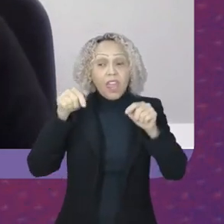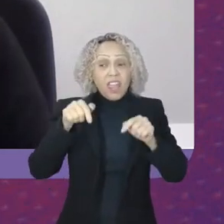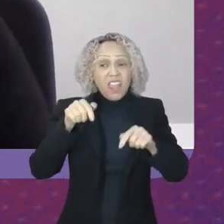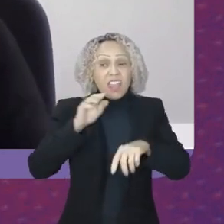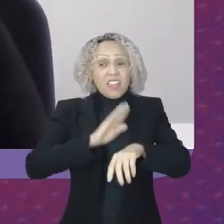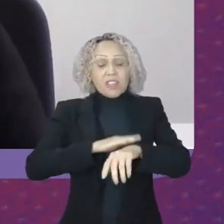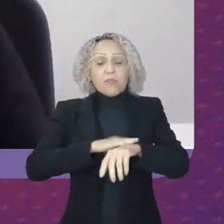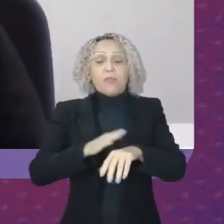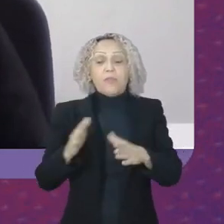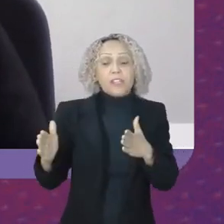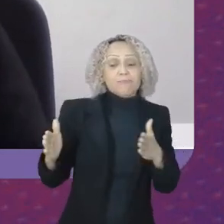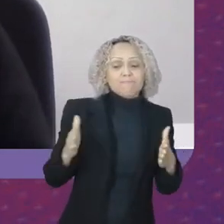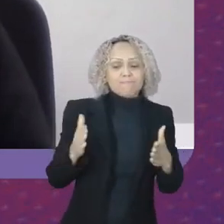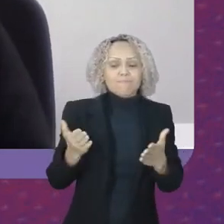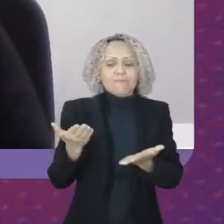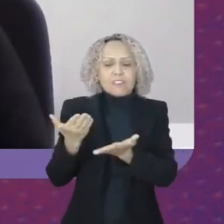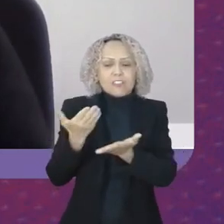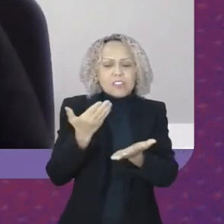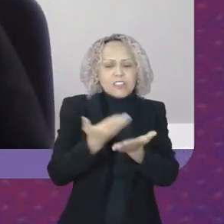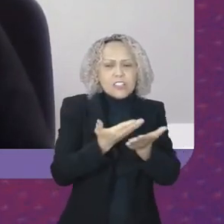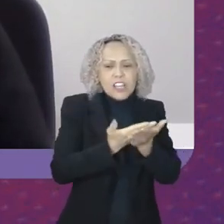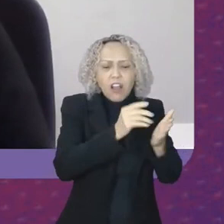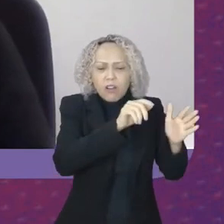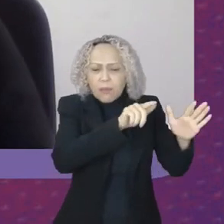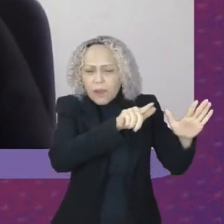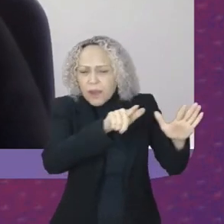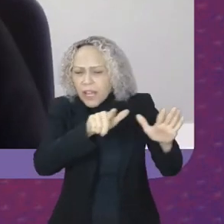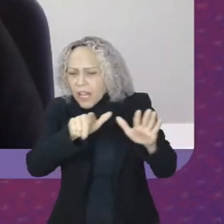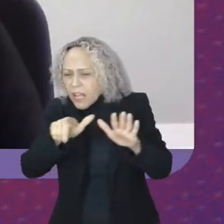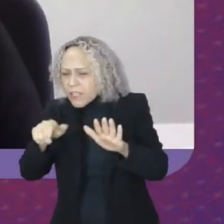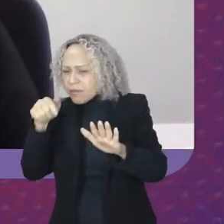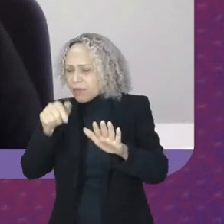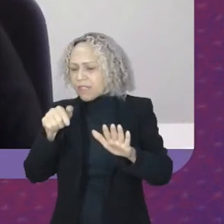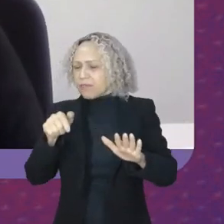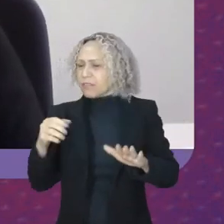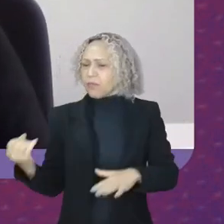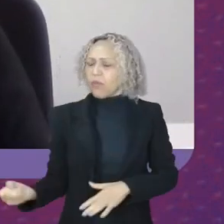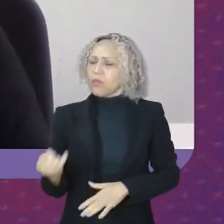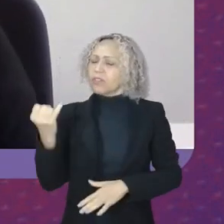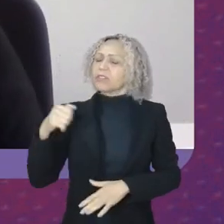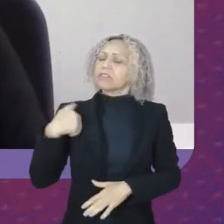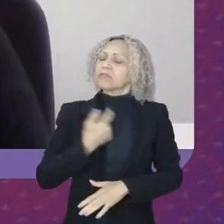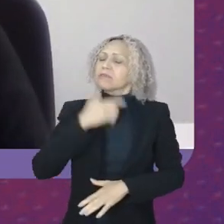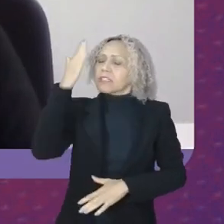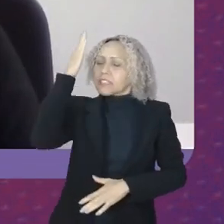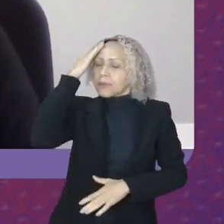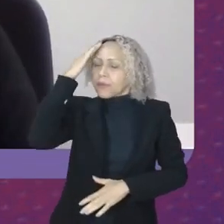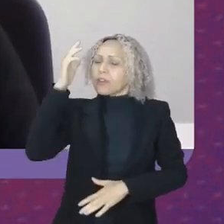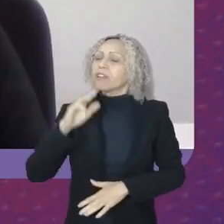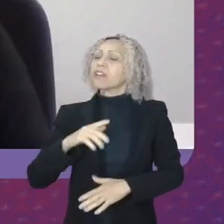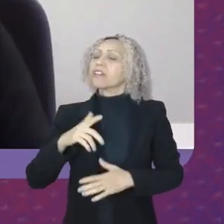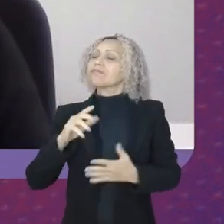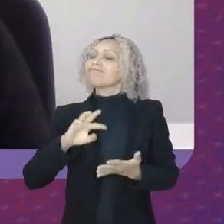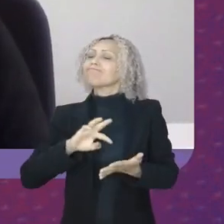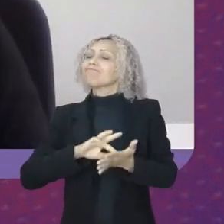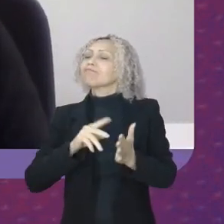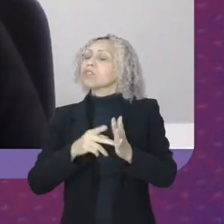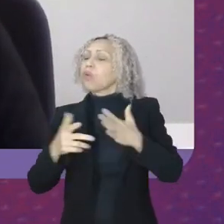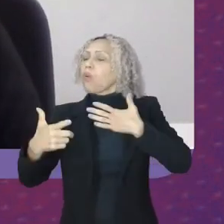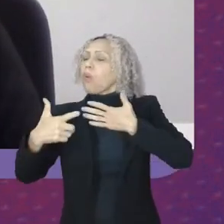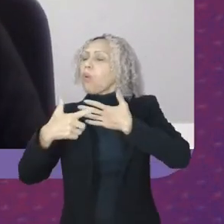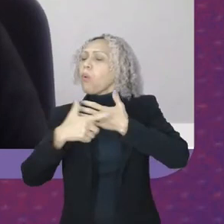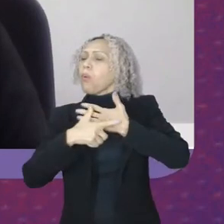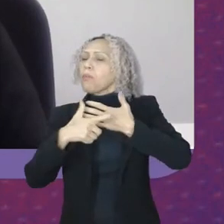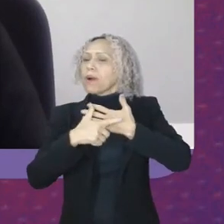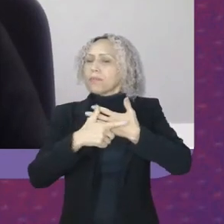muito importante no sentido da gente entender o papel do PPA na construção das políticas públicas,